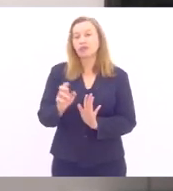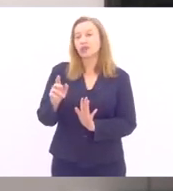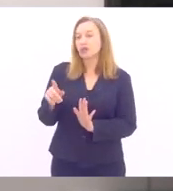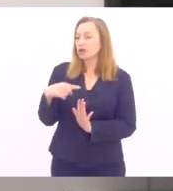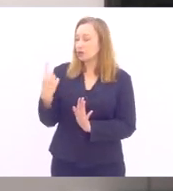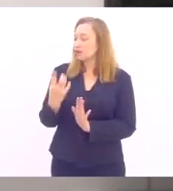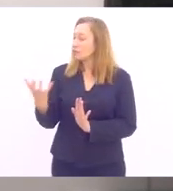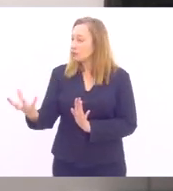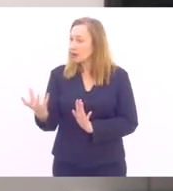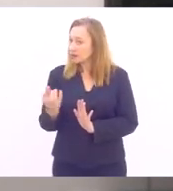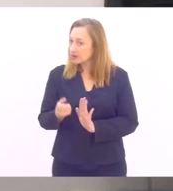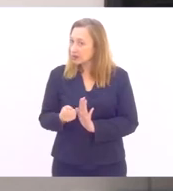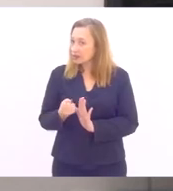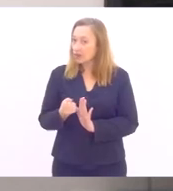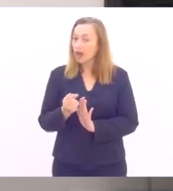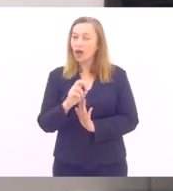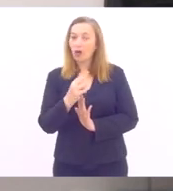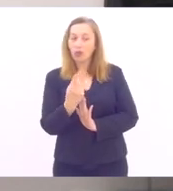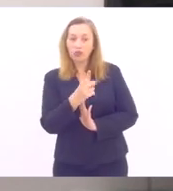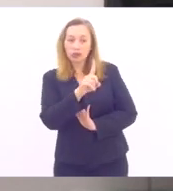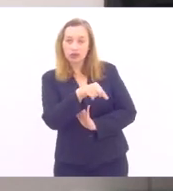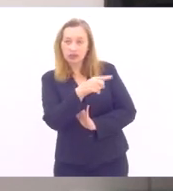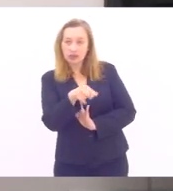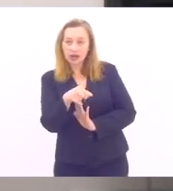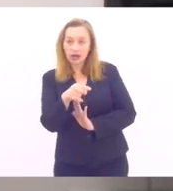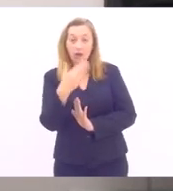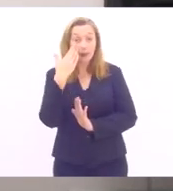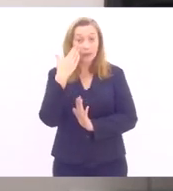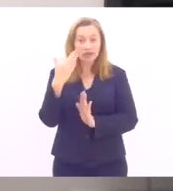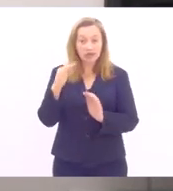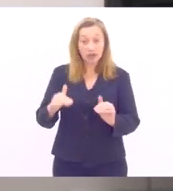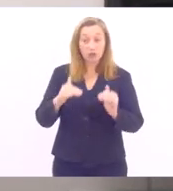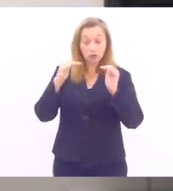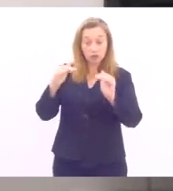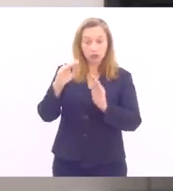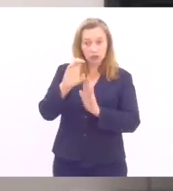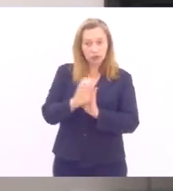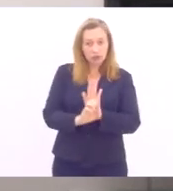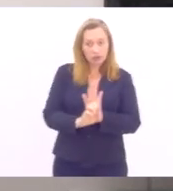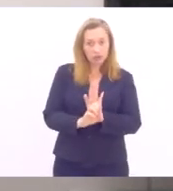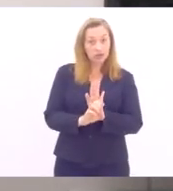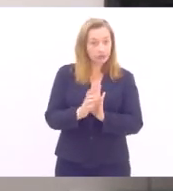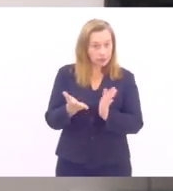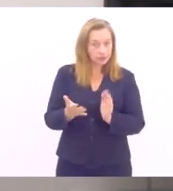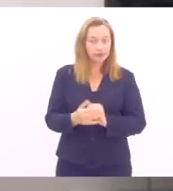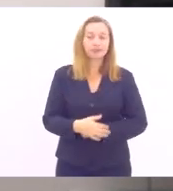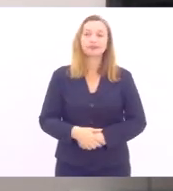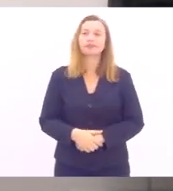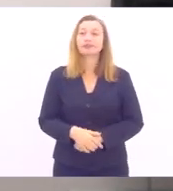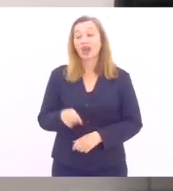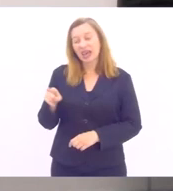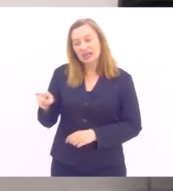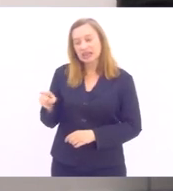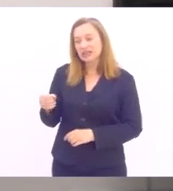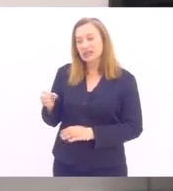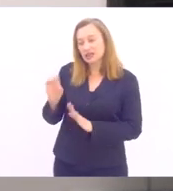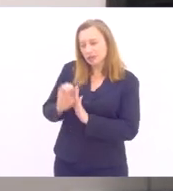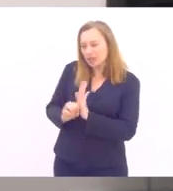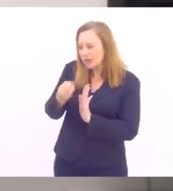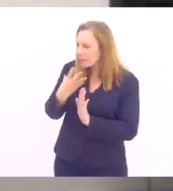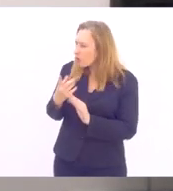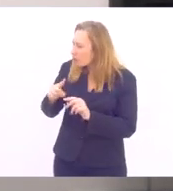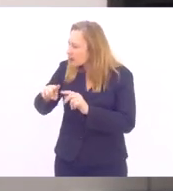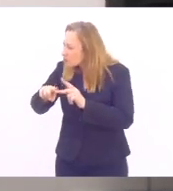acatar, rejeitar ou apresentar subemendas, que essa é uma outra variedade. Nós podemos dizer, essa emenda é boa, mas não exatamente